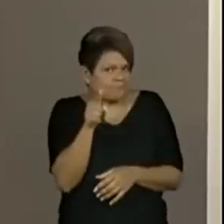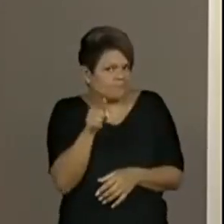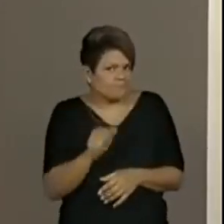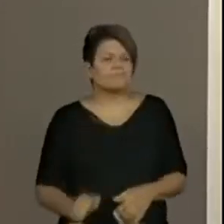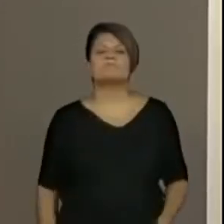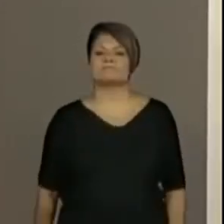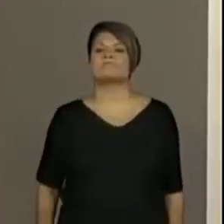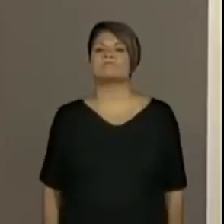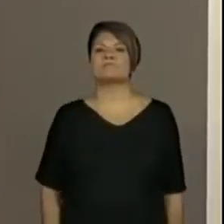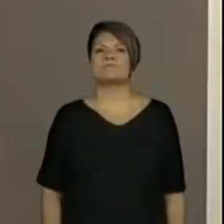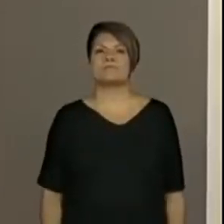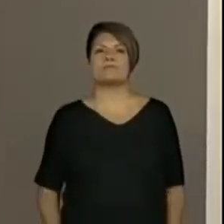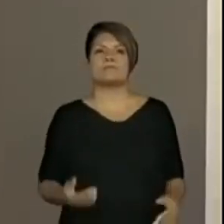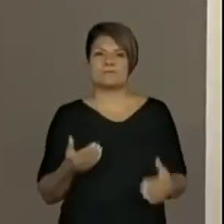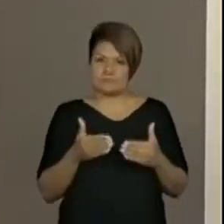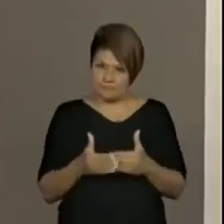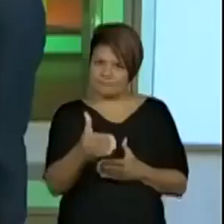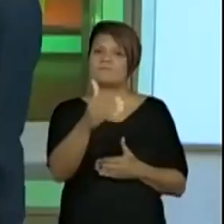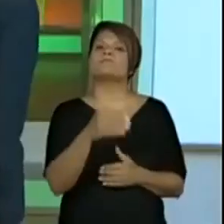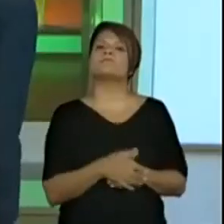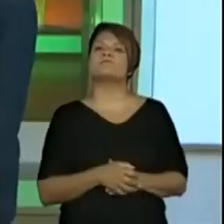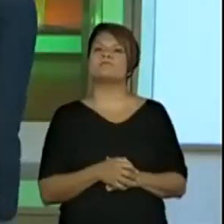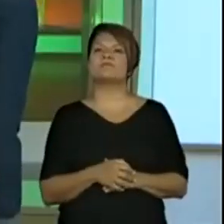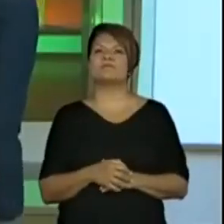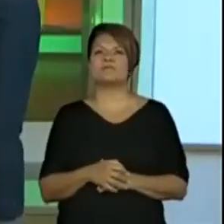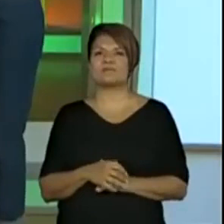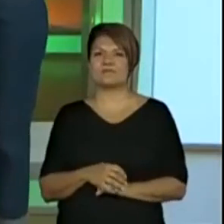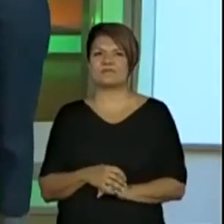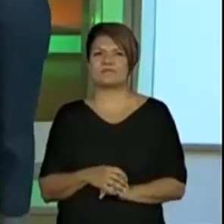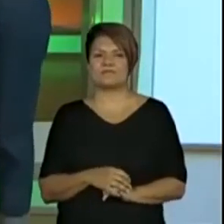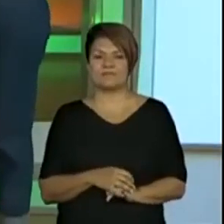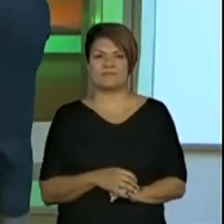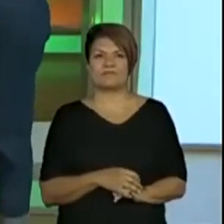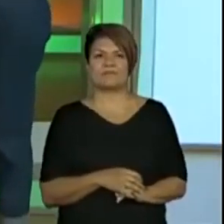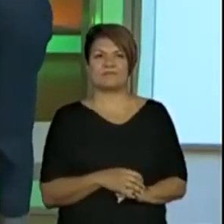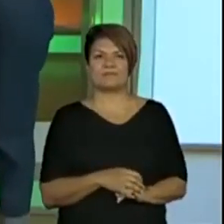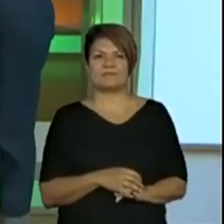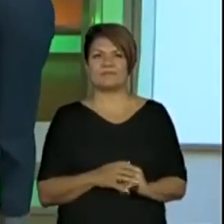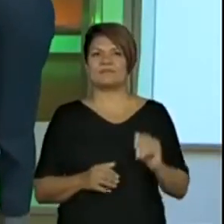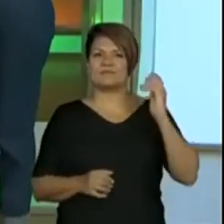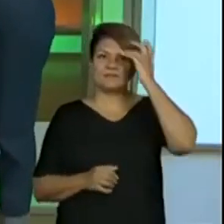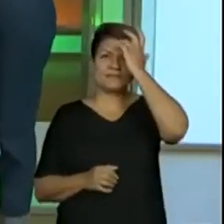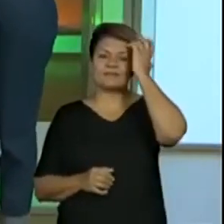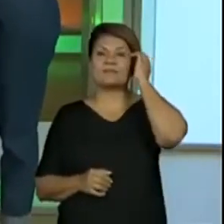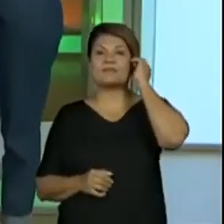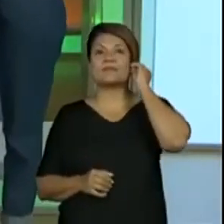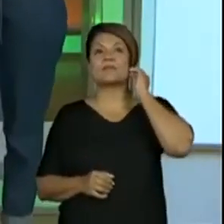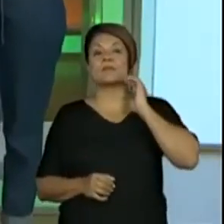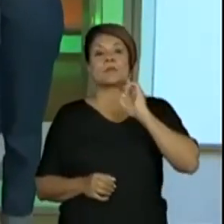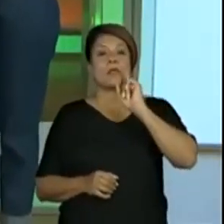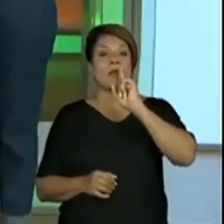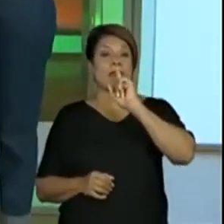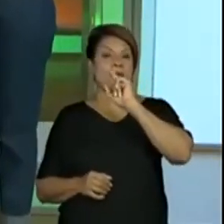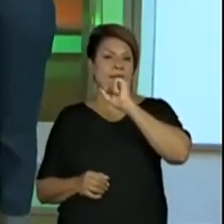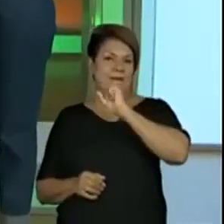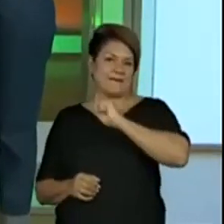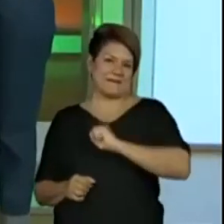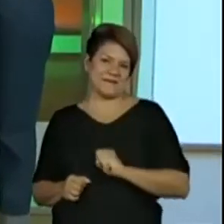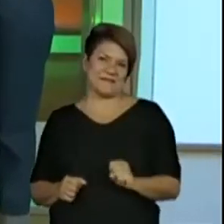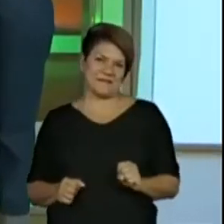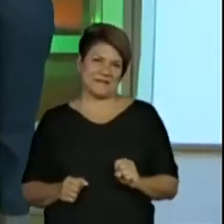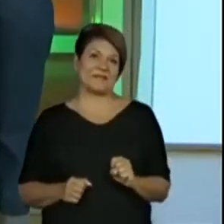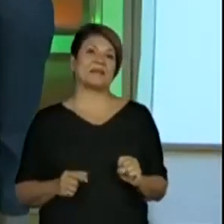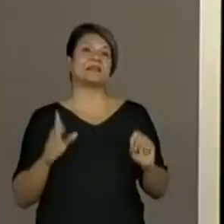tá bom? Vamos avançar, professora Kelly? Vamos lá, professora Viviane. Sim? Sim. Então, lembrando que, ai, que